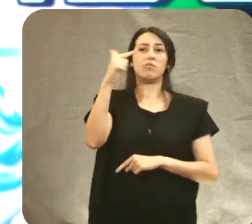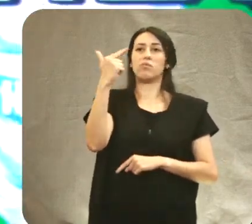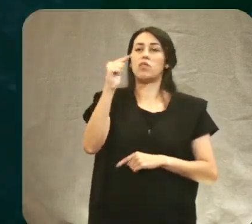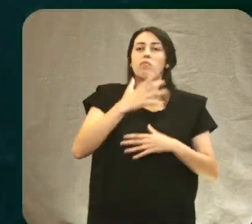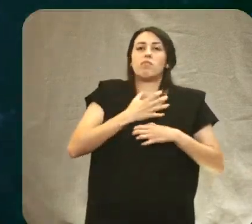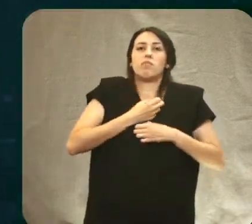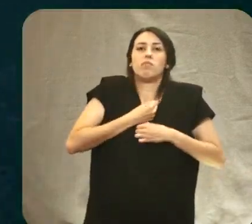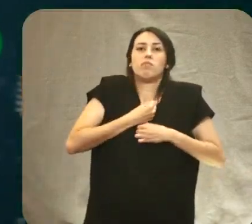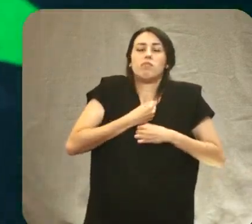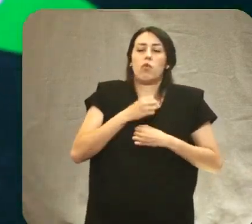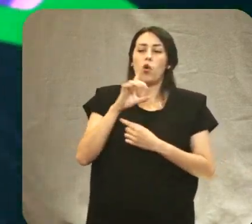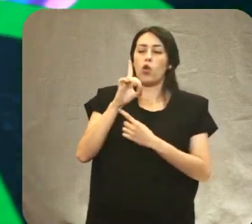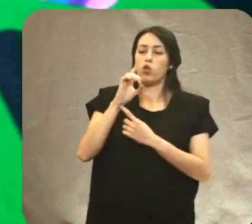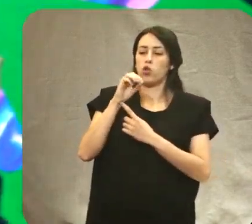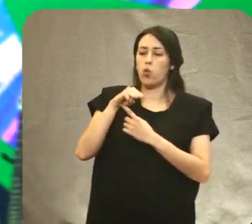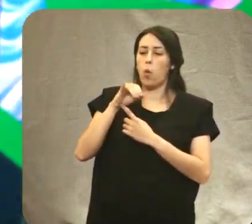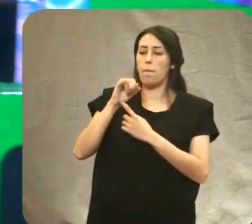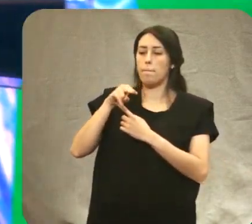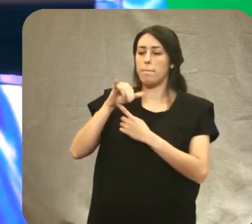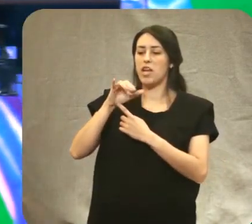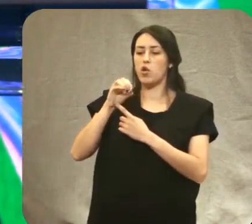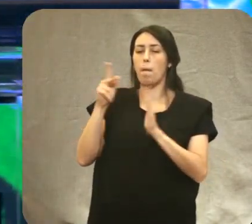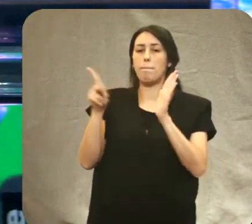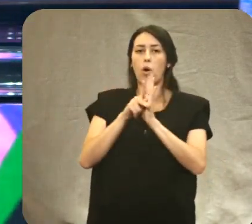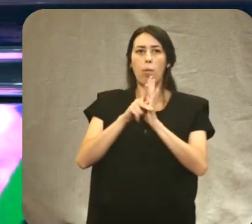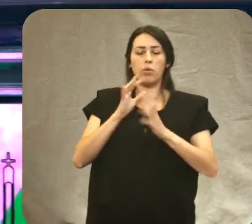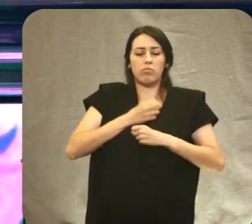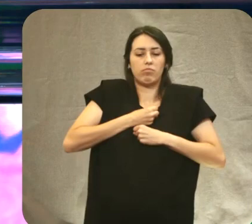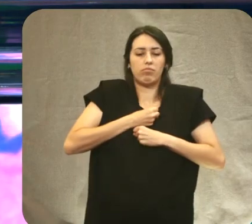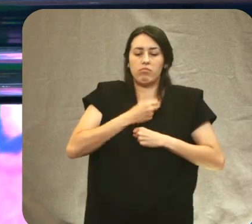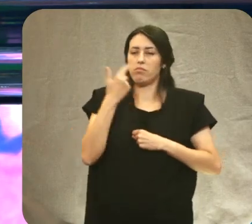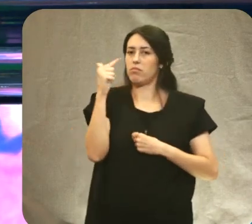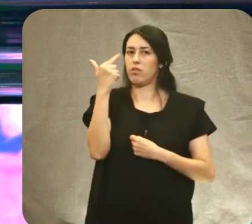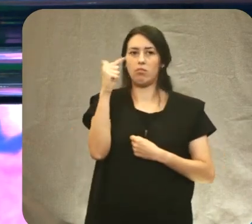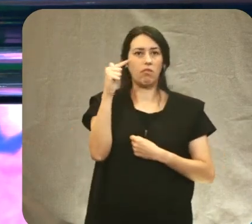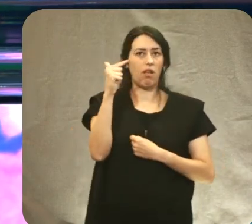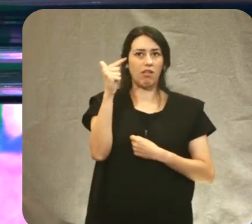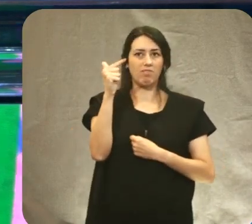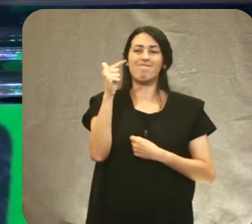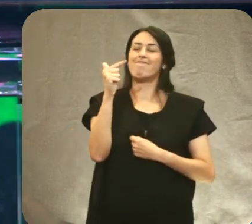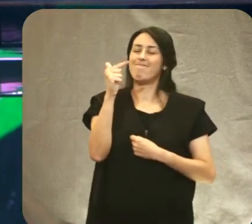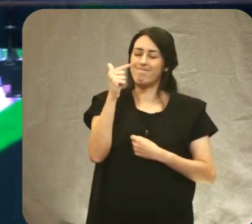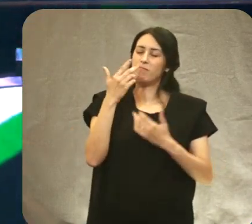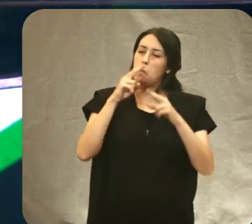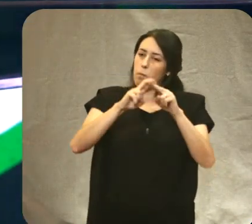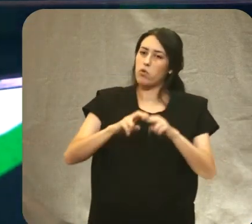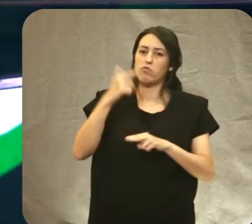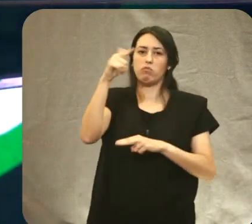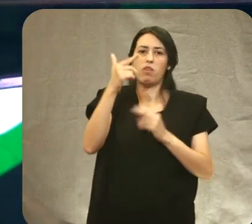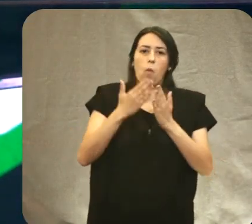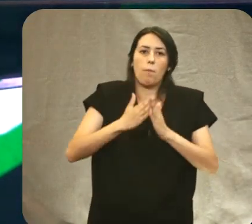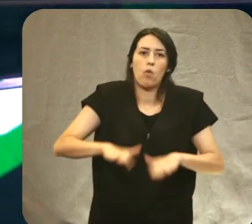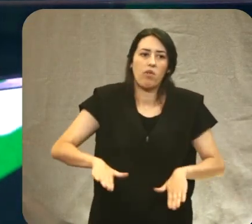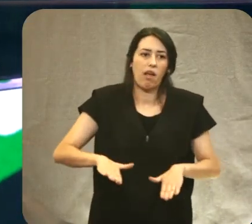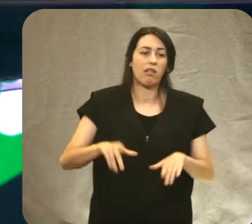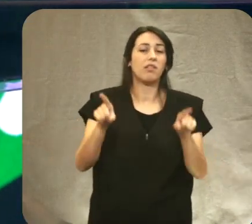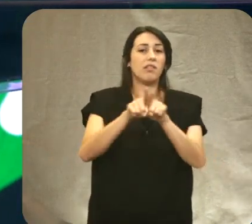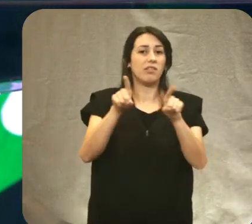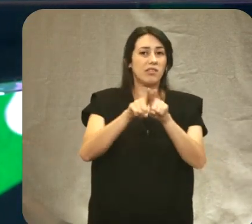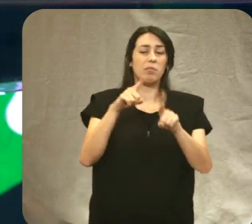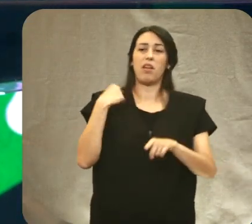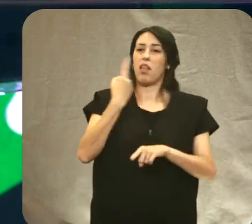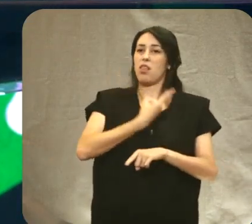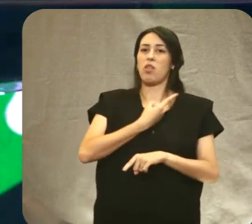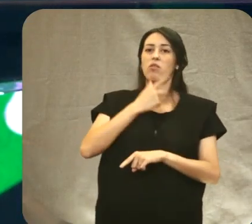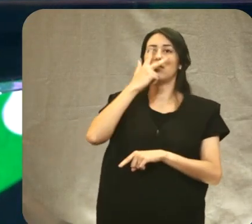faz parte das nossas dietas, não gostamos dele. A unidade não acontece porque não queremos viver o que Jesus nos